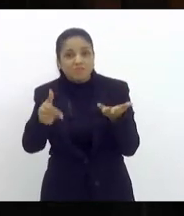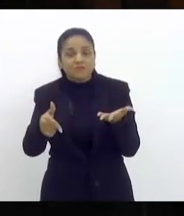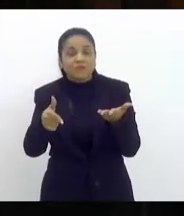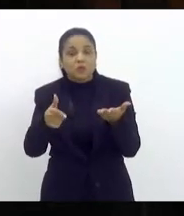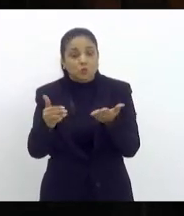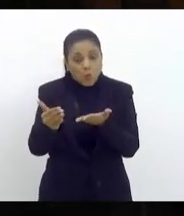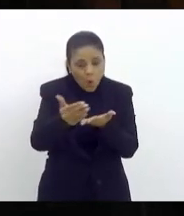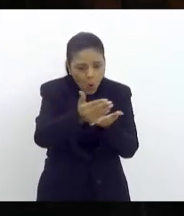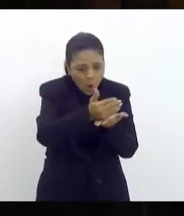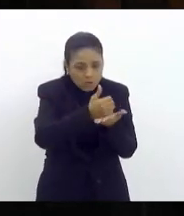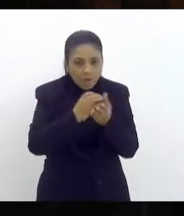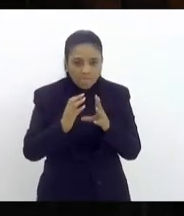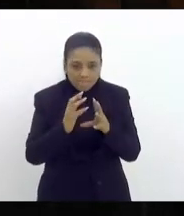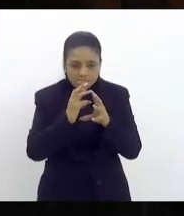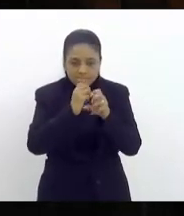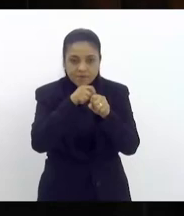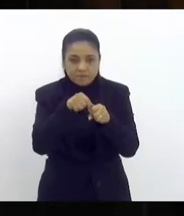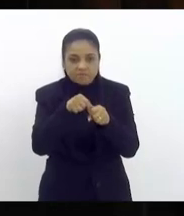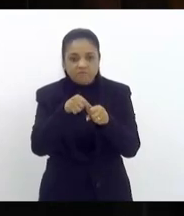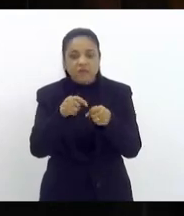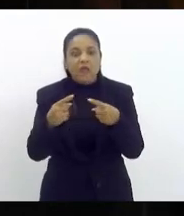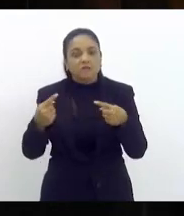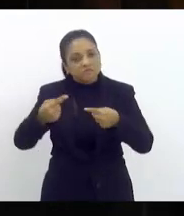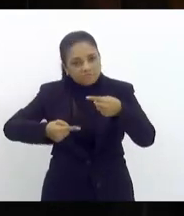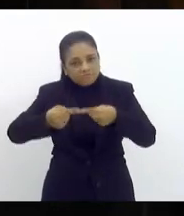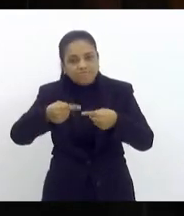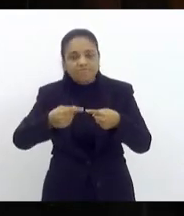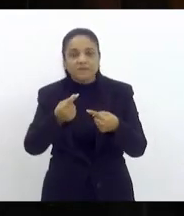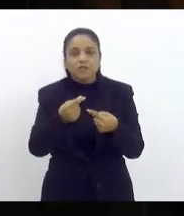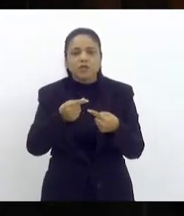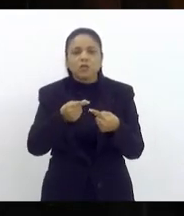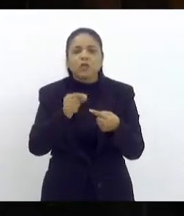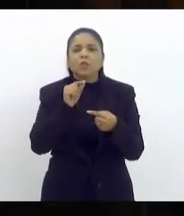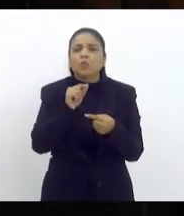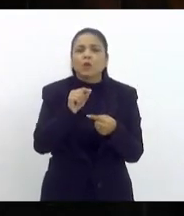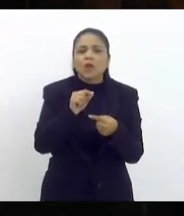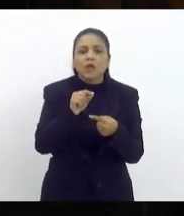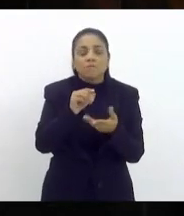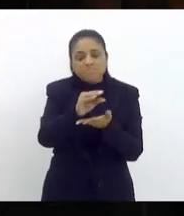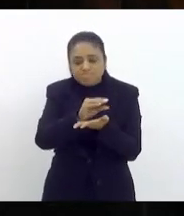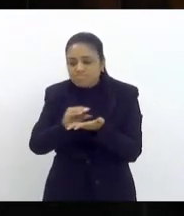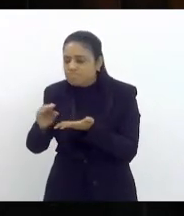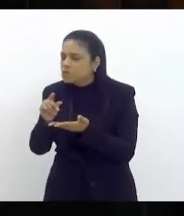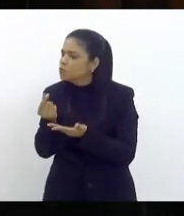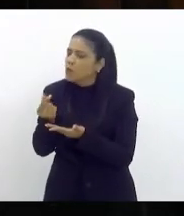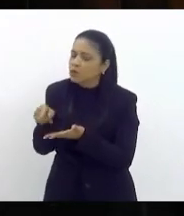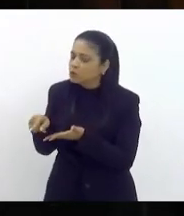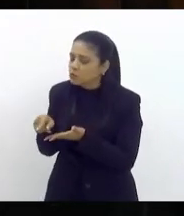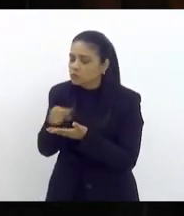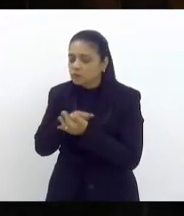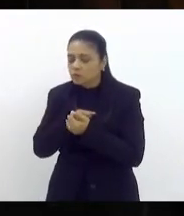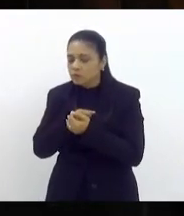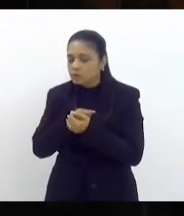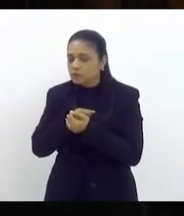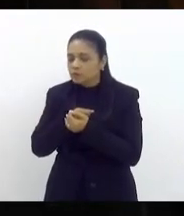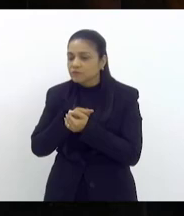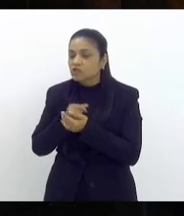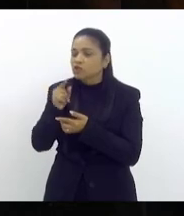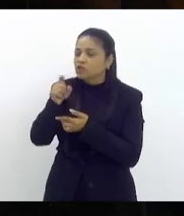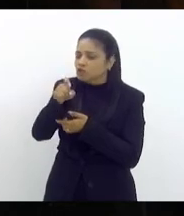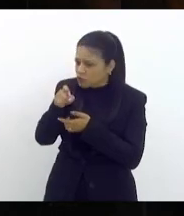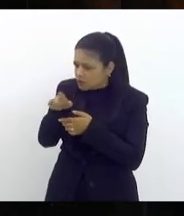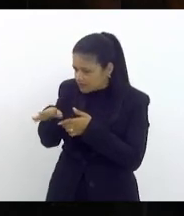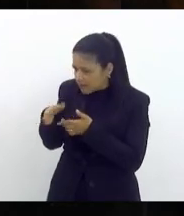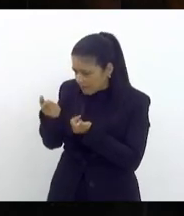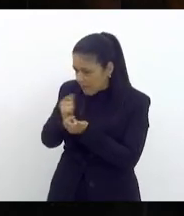orçamento nós vamos debater quanto custa implantar tal medida custa x tá